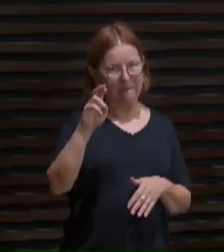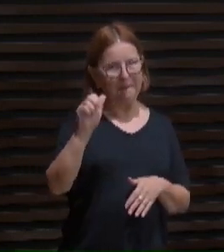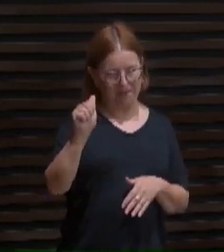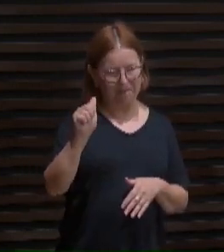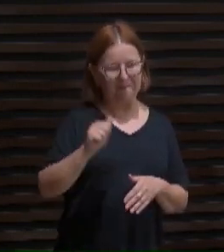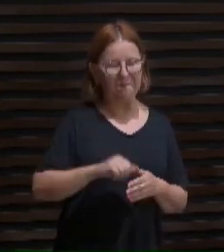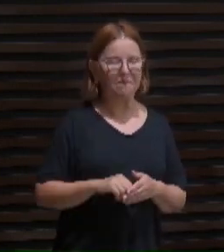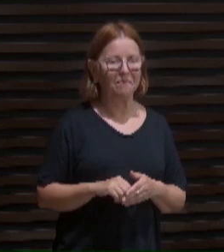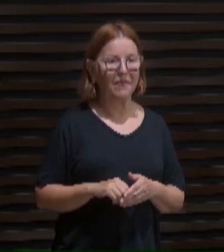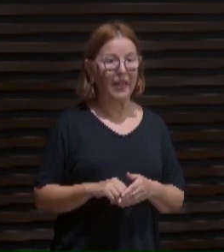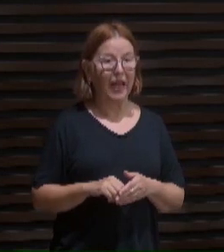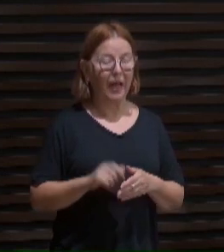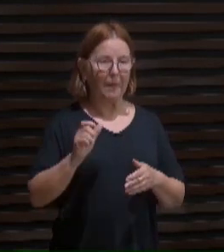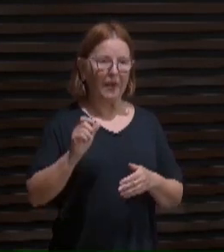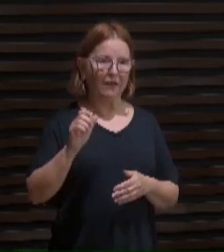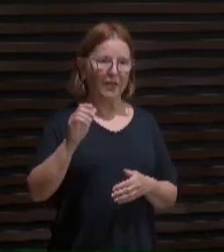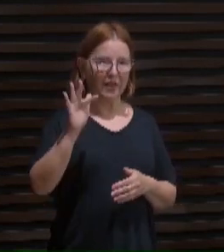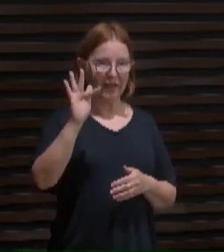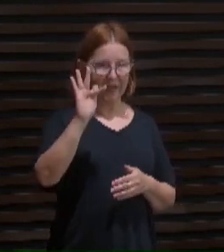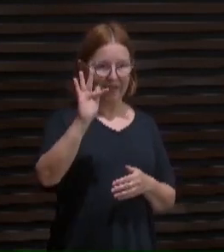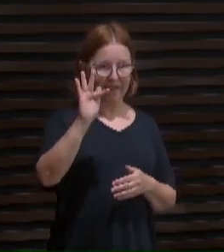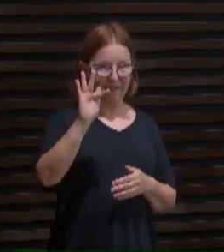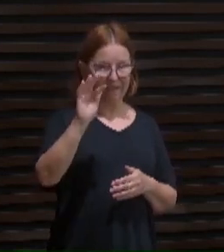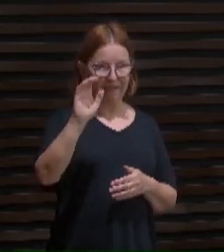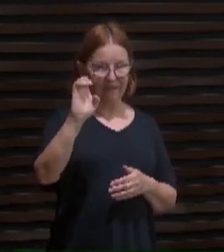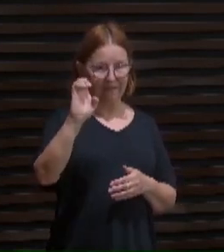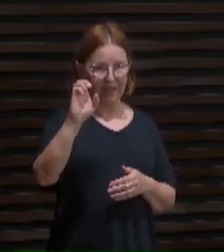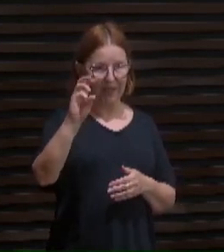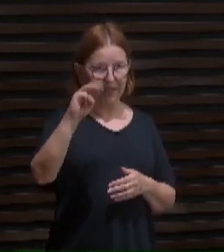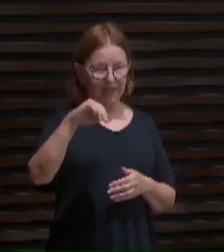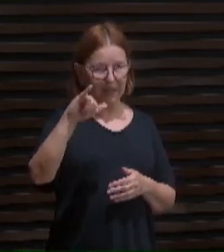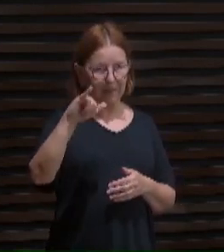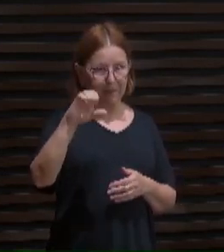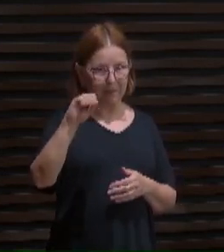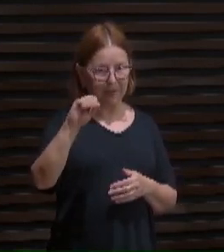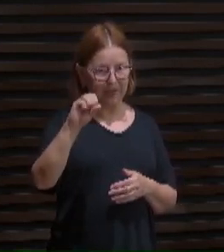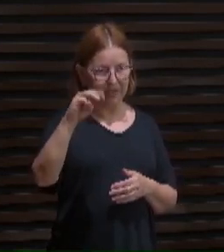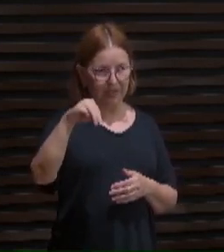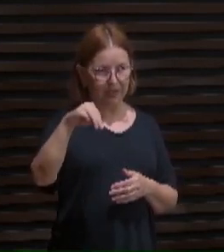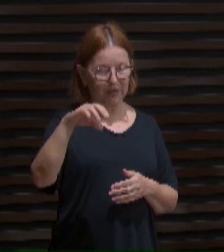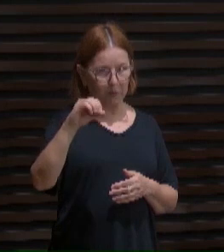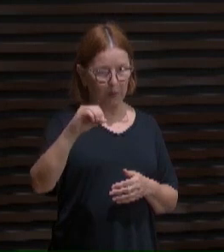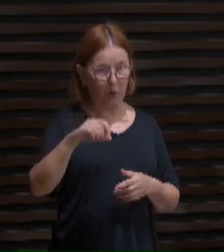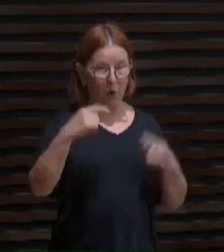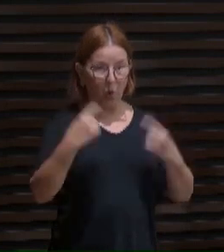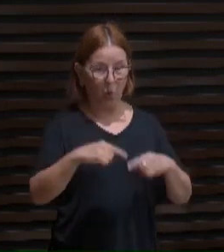Agora, o feminismo é uma aversão ao machismo e uma guerra contra o